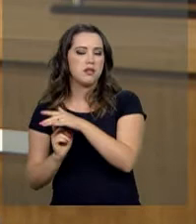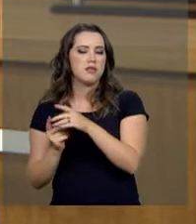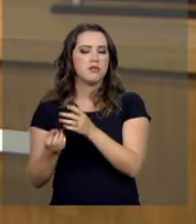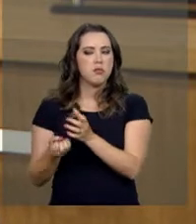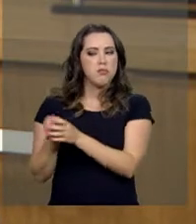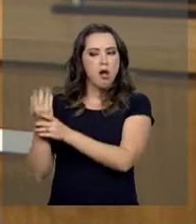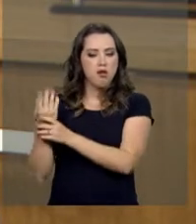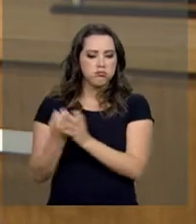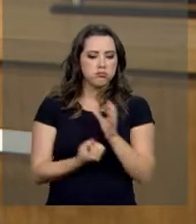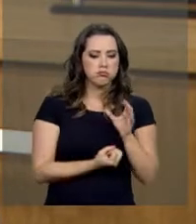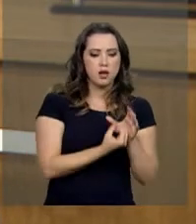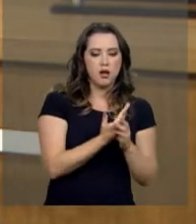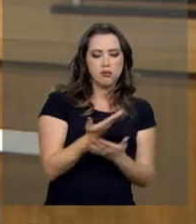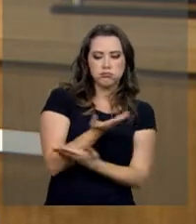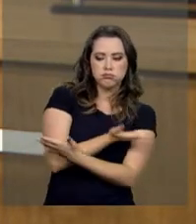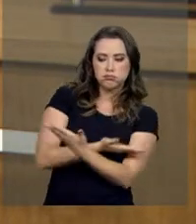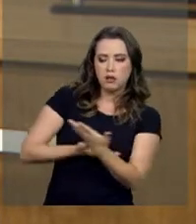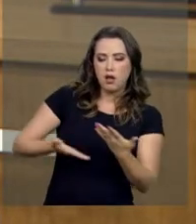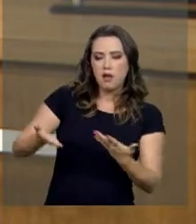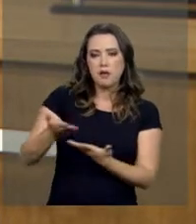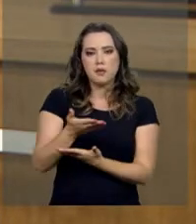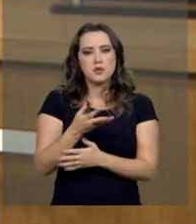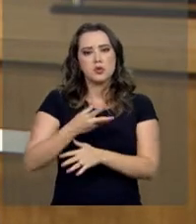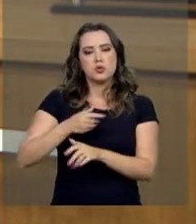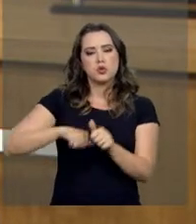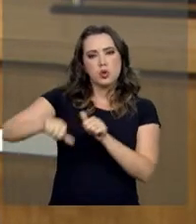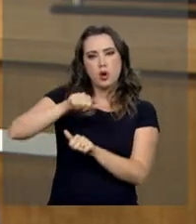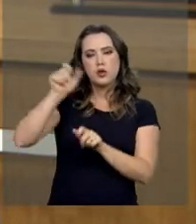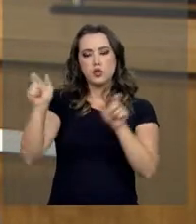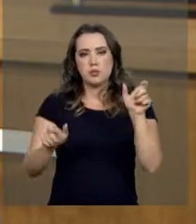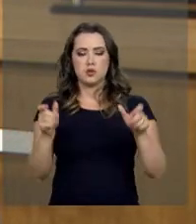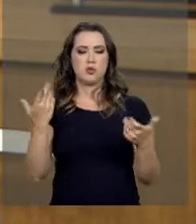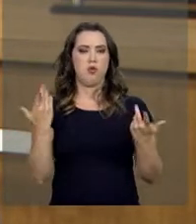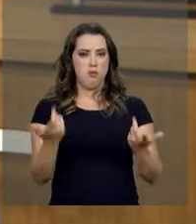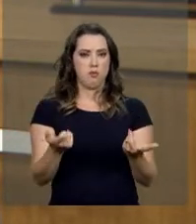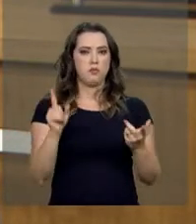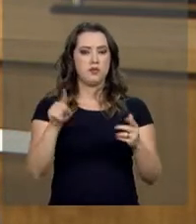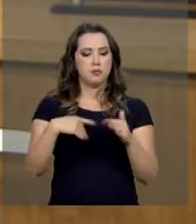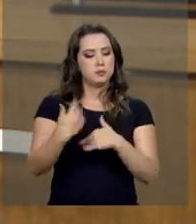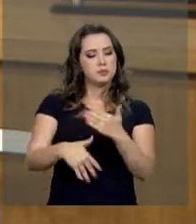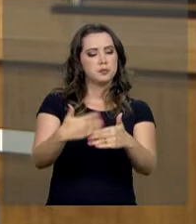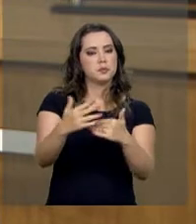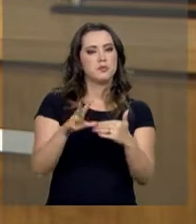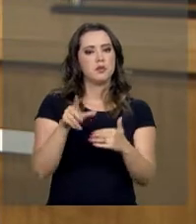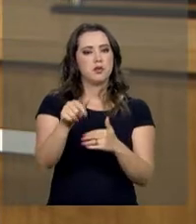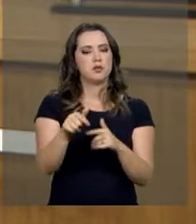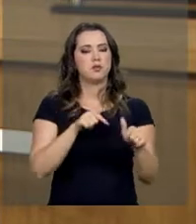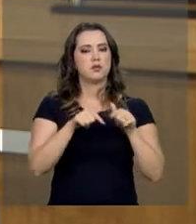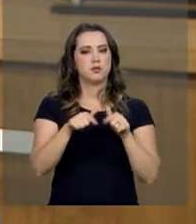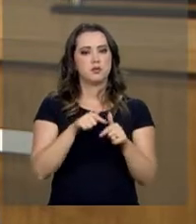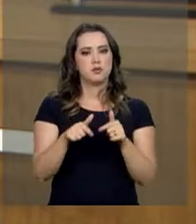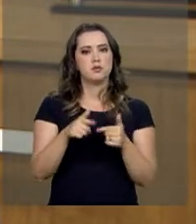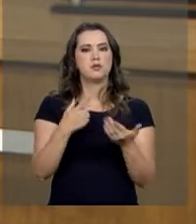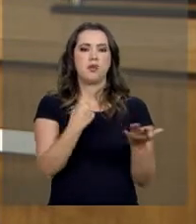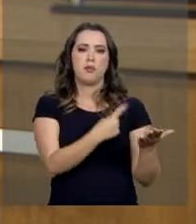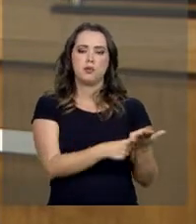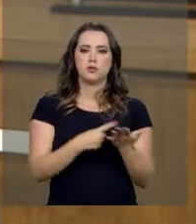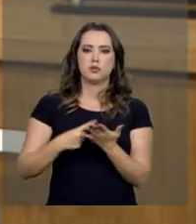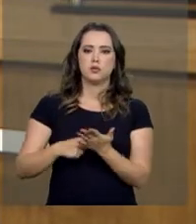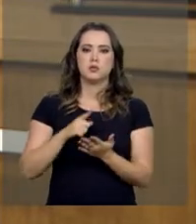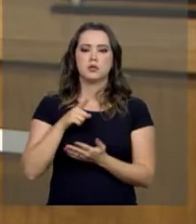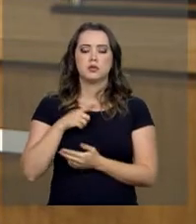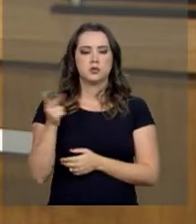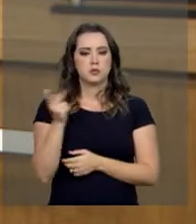manter uma constante troca de pessoal pra poder é bem desenvolver todas as atividades negociais que elas possuem